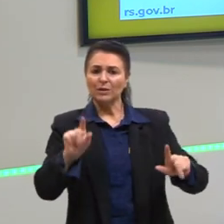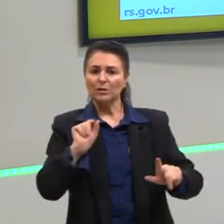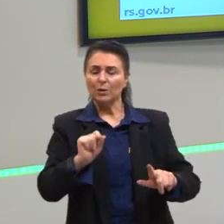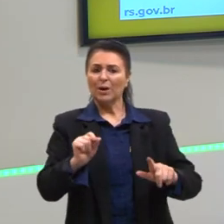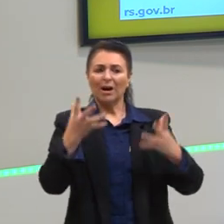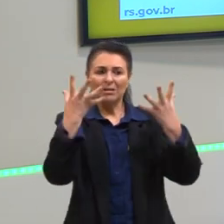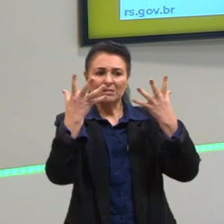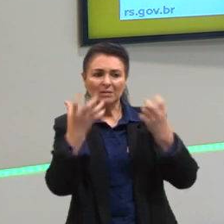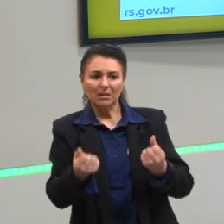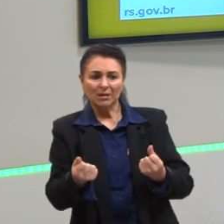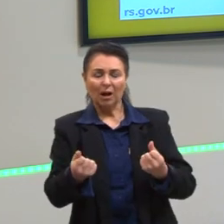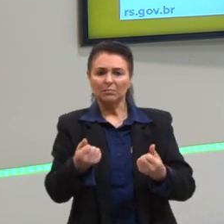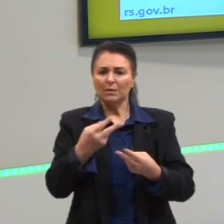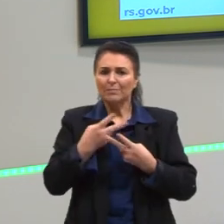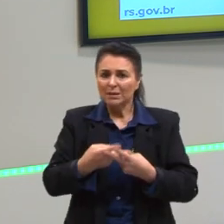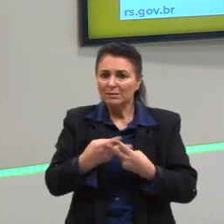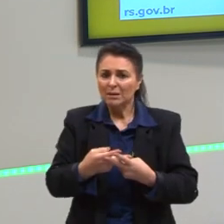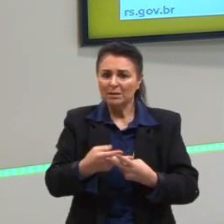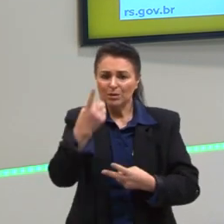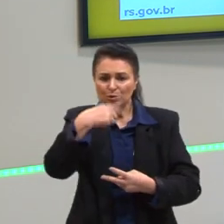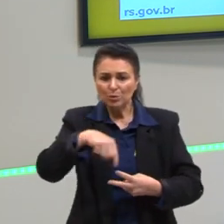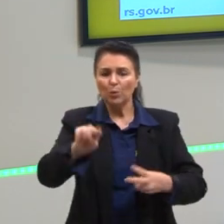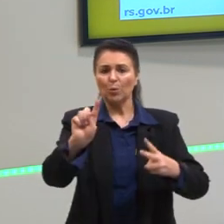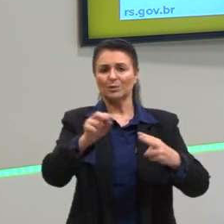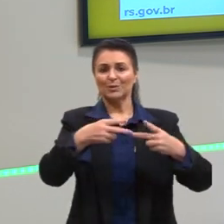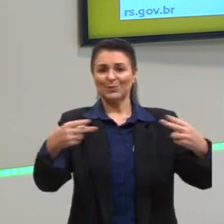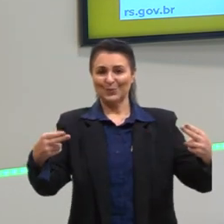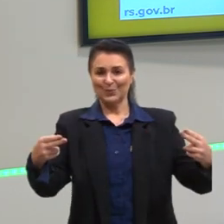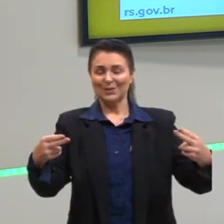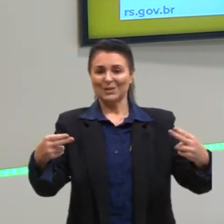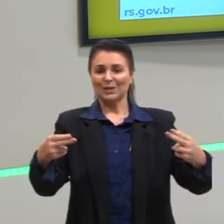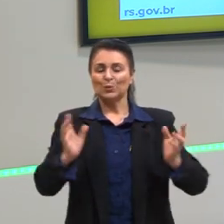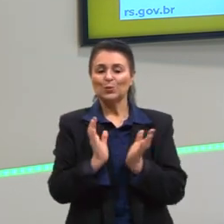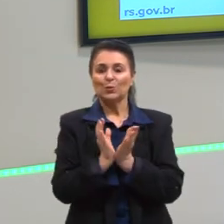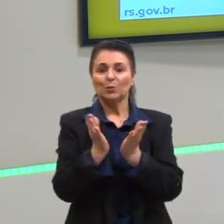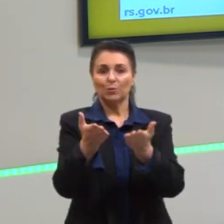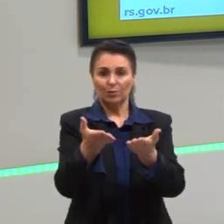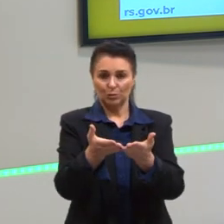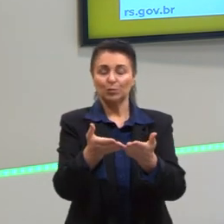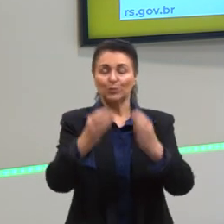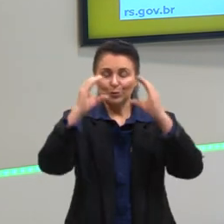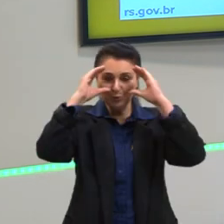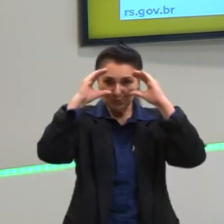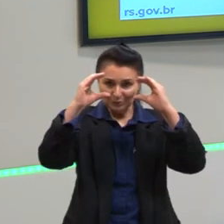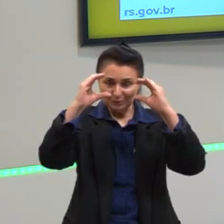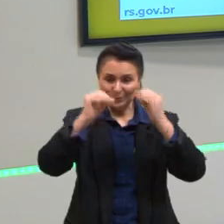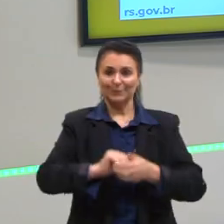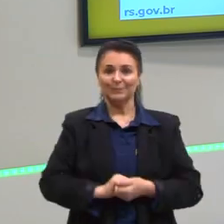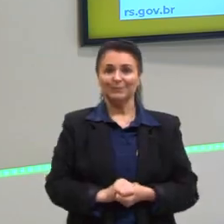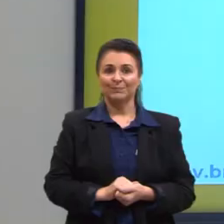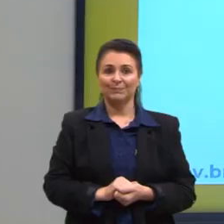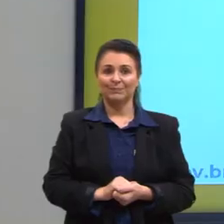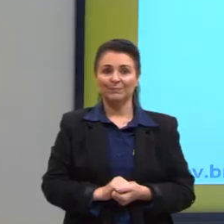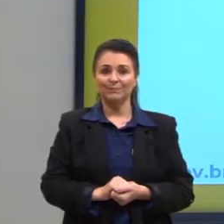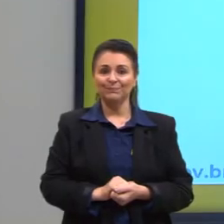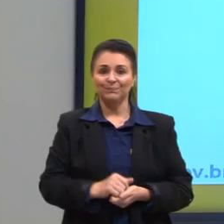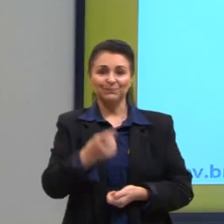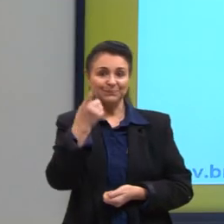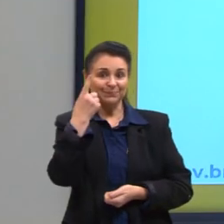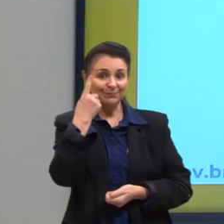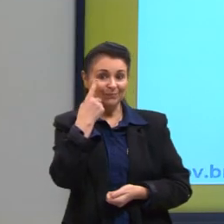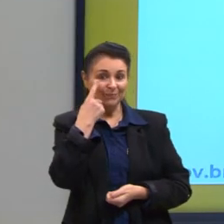aceitação das demais possibilidade de ética desde que o coletivo seja respeitado certo se